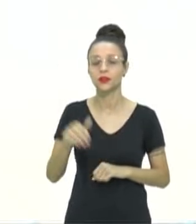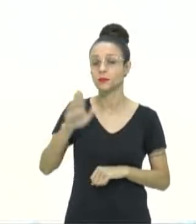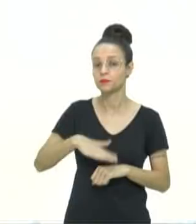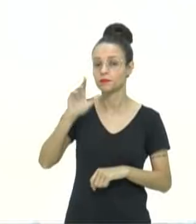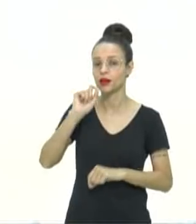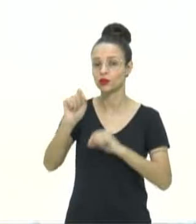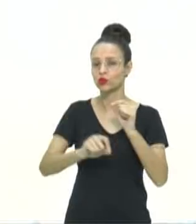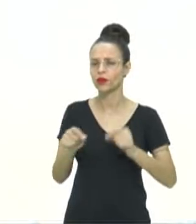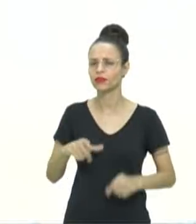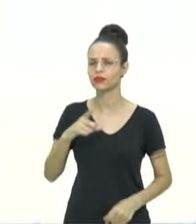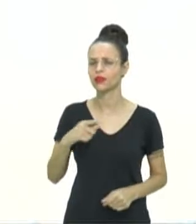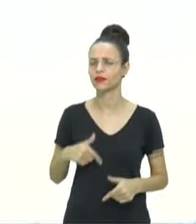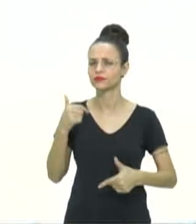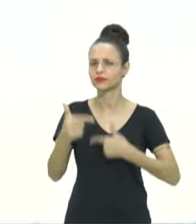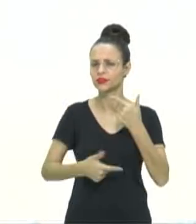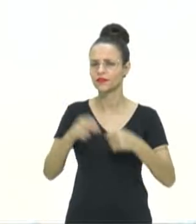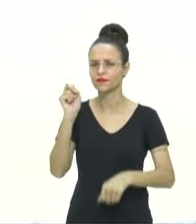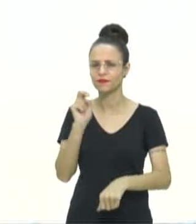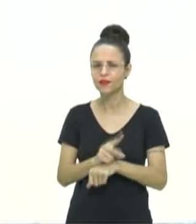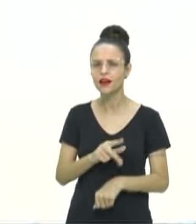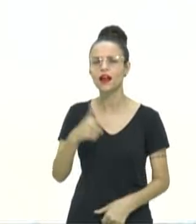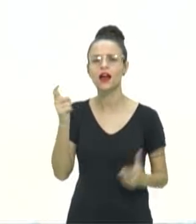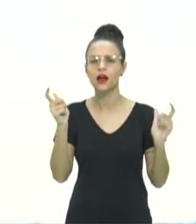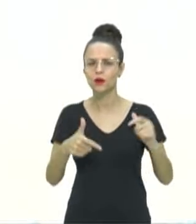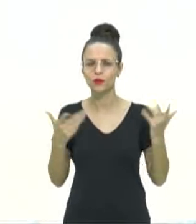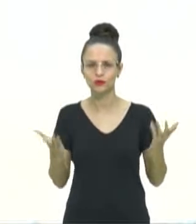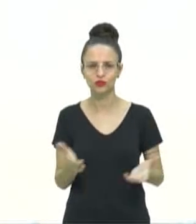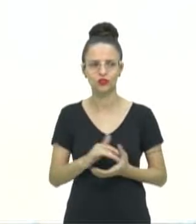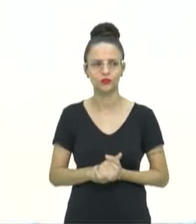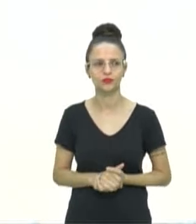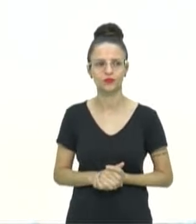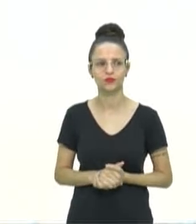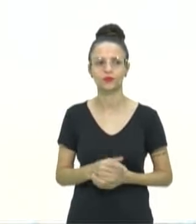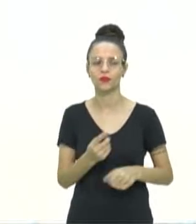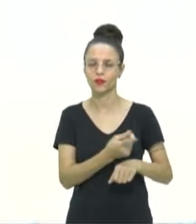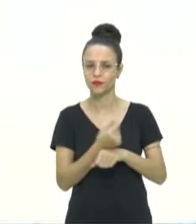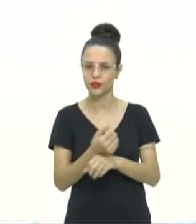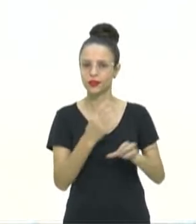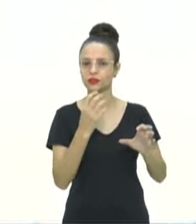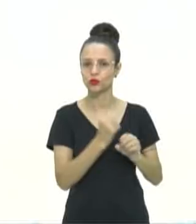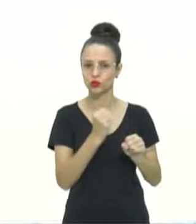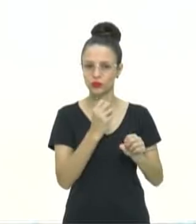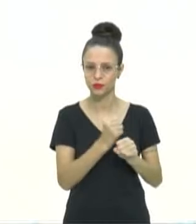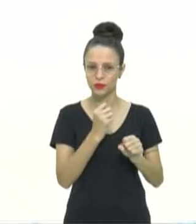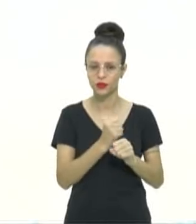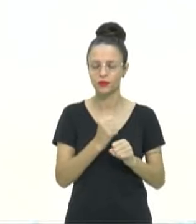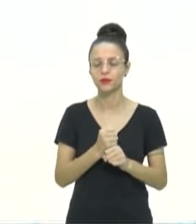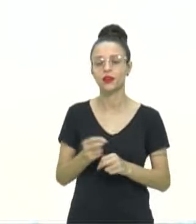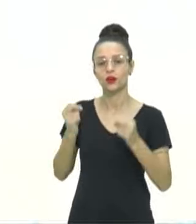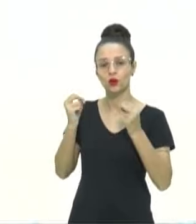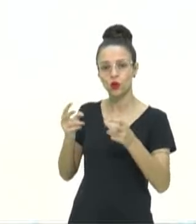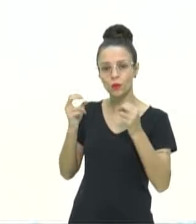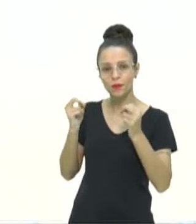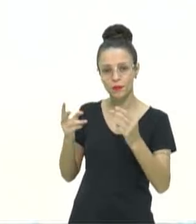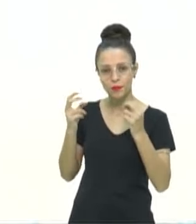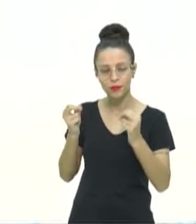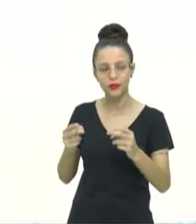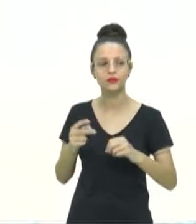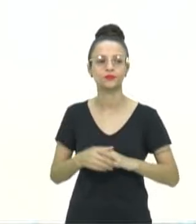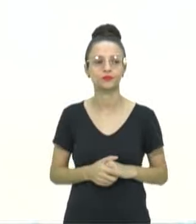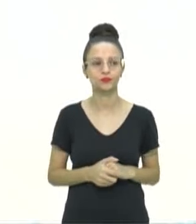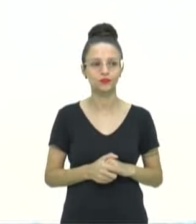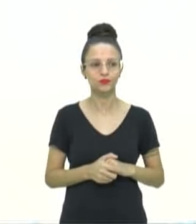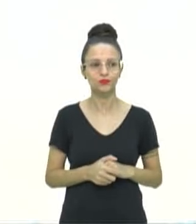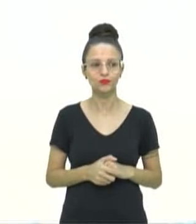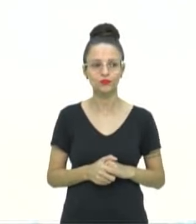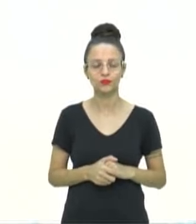mais empregam, né? Onde há mais oportunidades de vagas. Finanças e contabilidade ali, comercial e vendas,